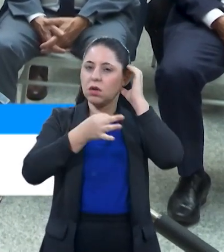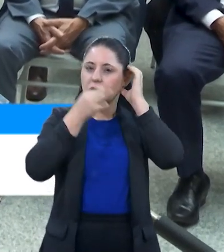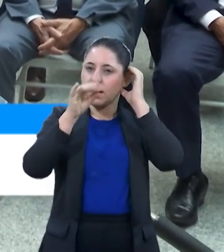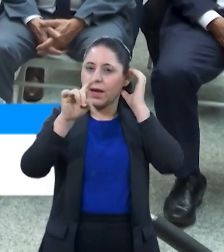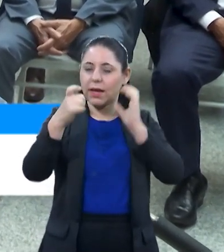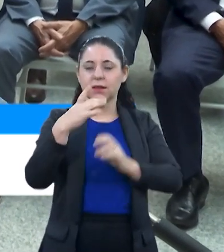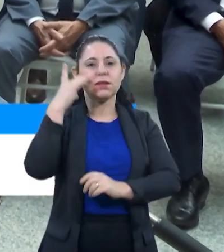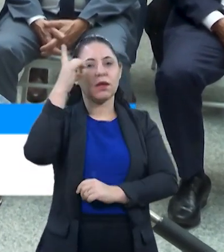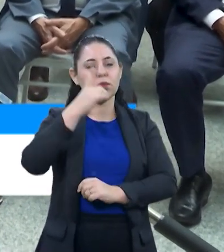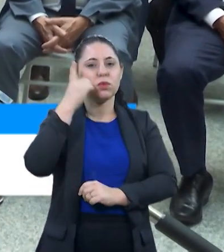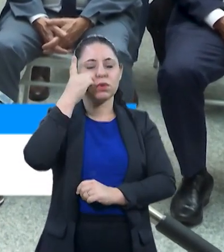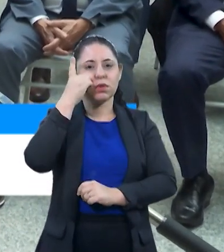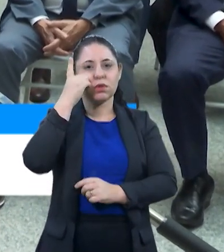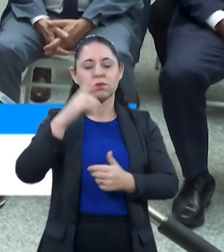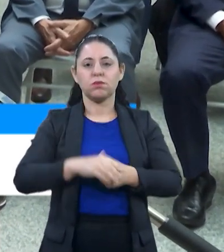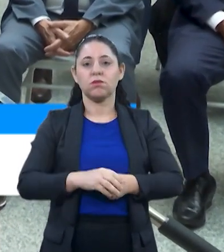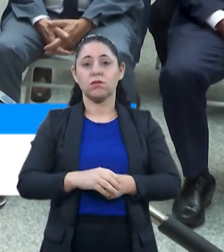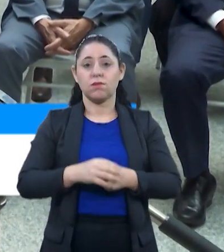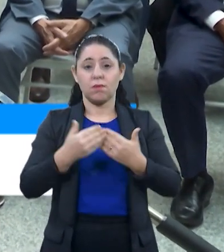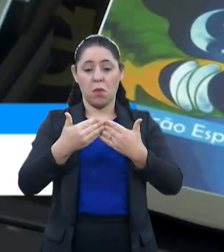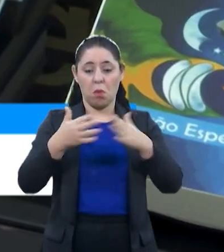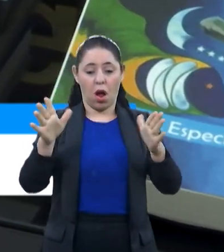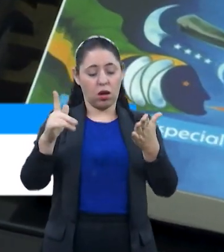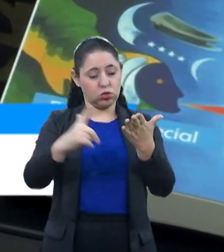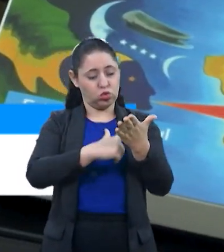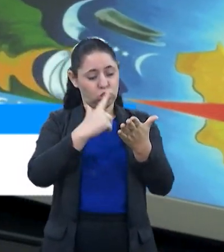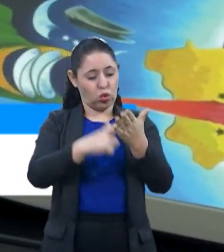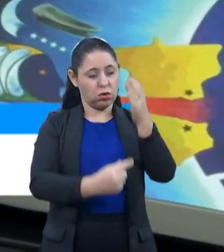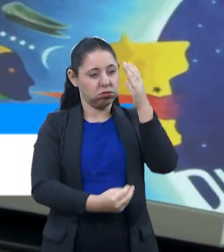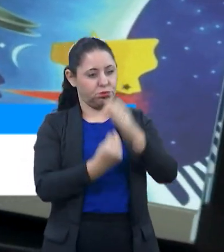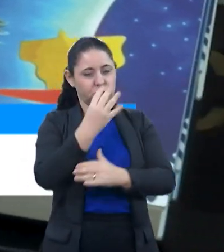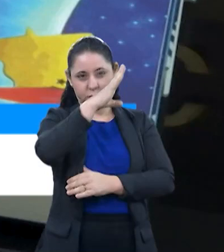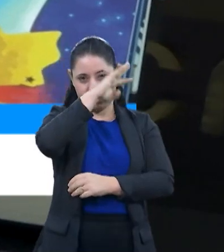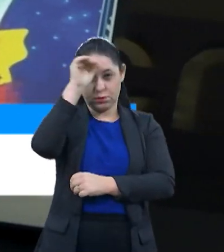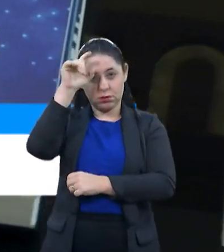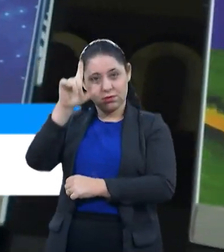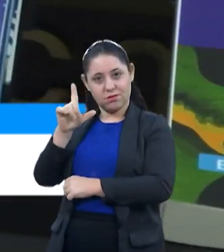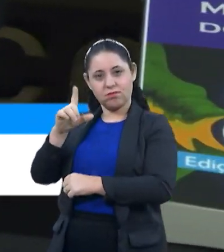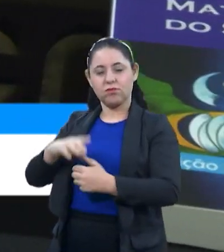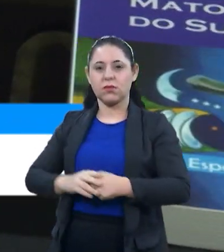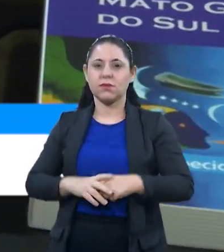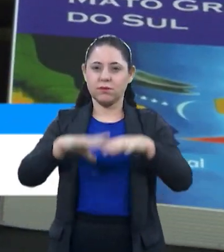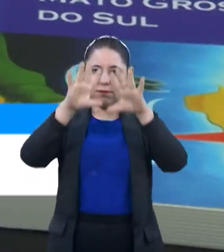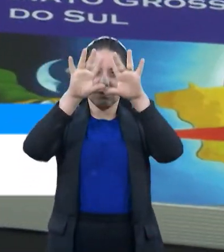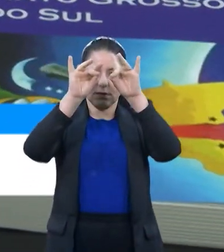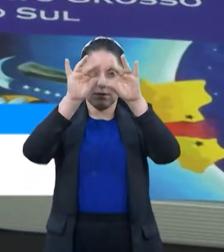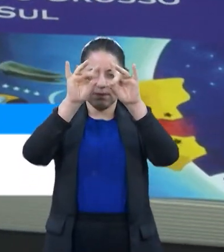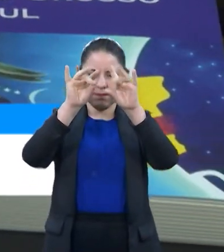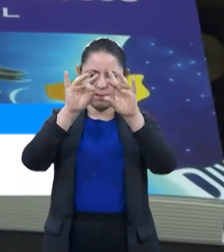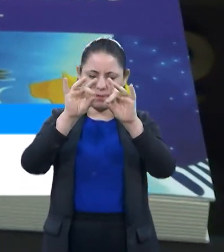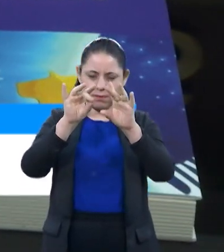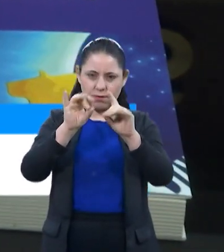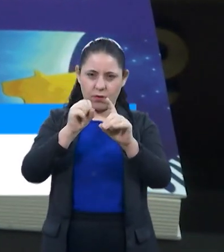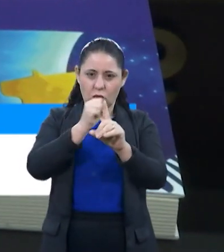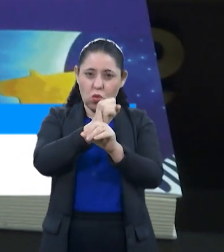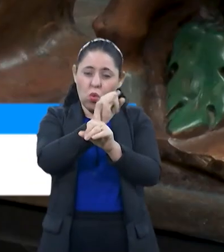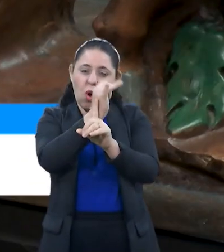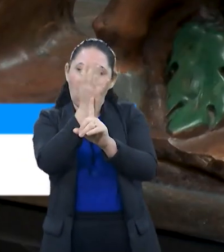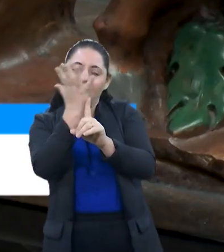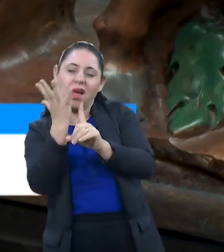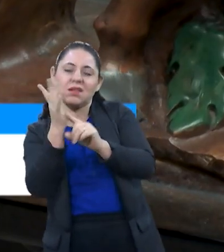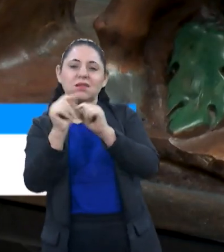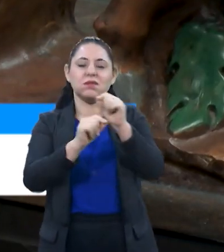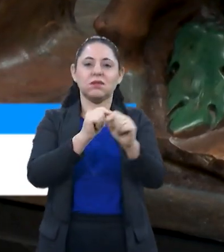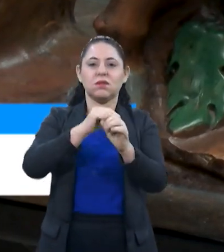jornalista, radialista, pesquisador e ex-deputado constituinte, lança uma obra que retrata a história da fundação de Mato Grosso do Sul,